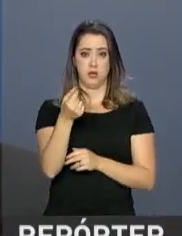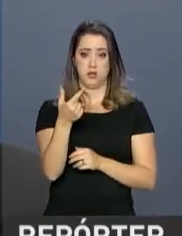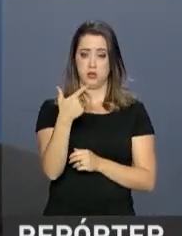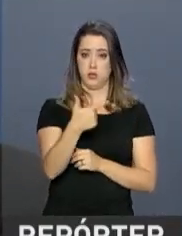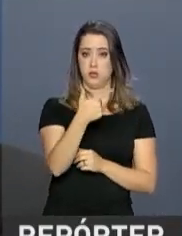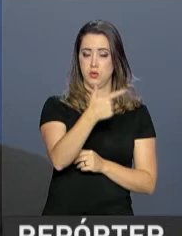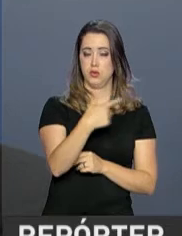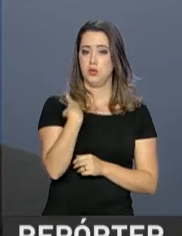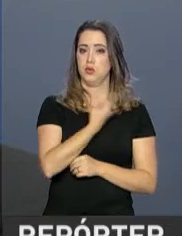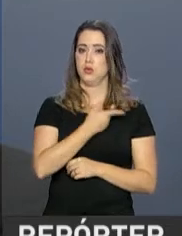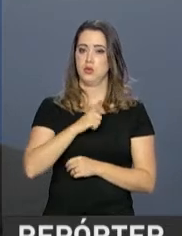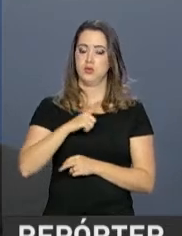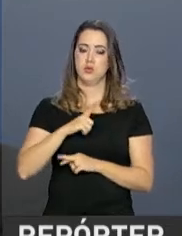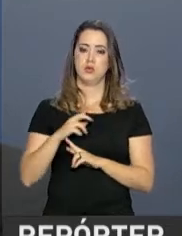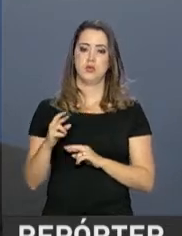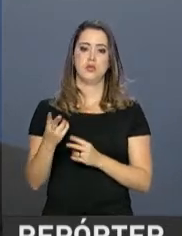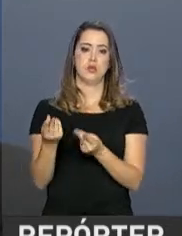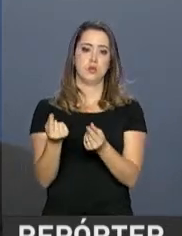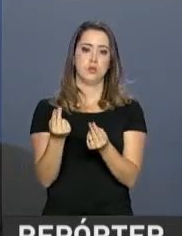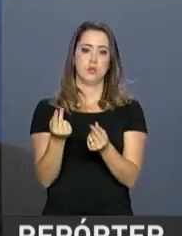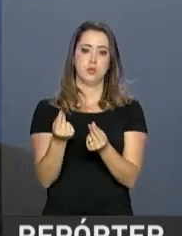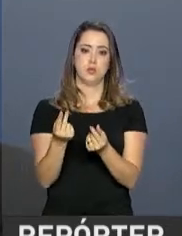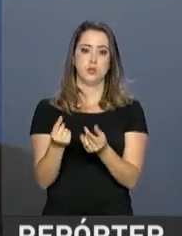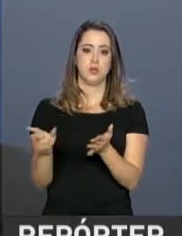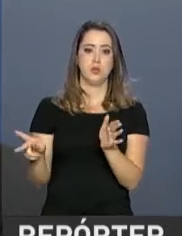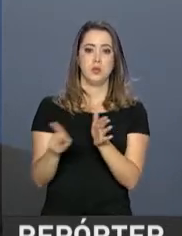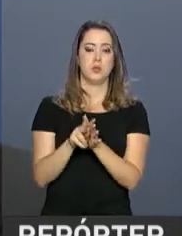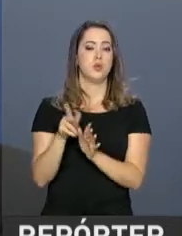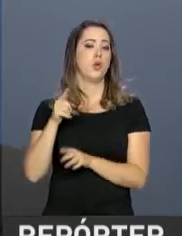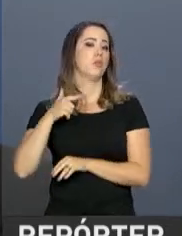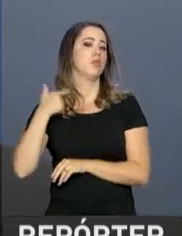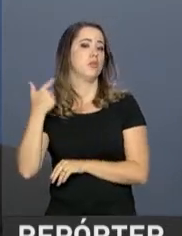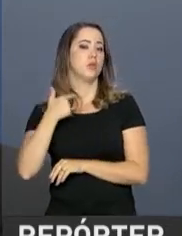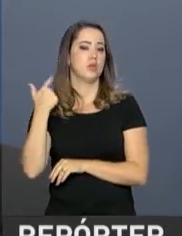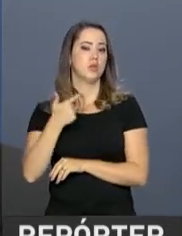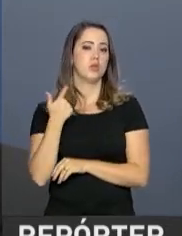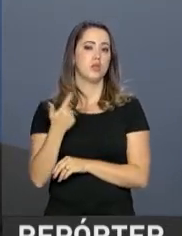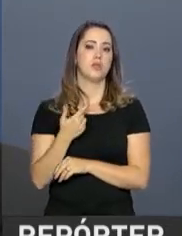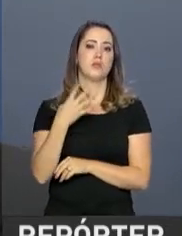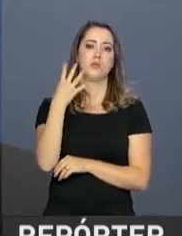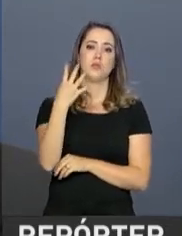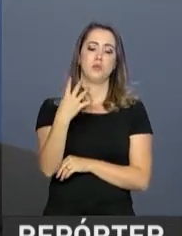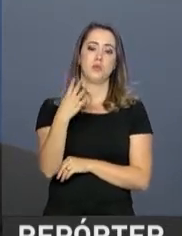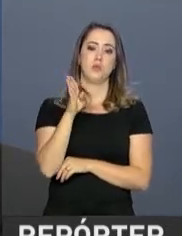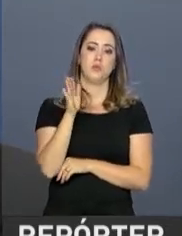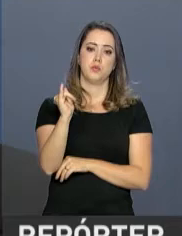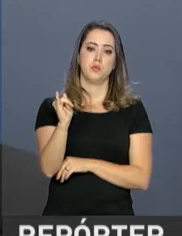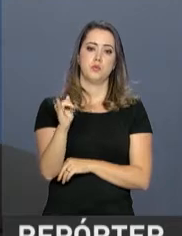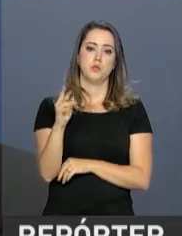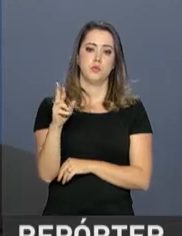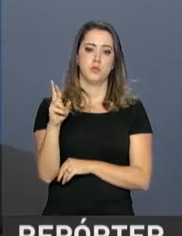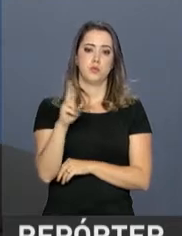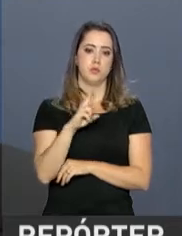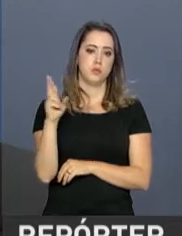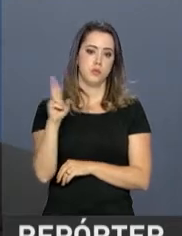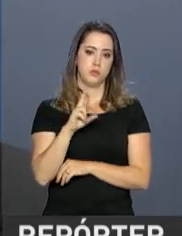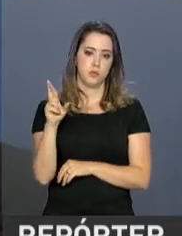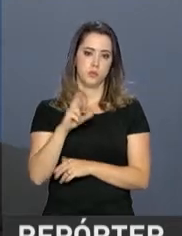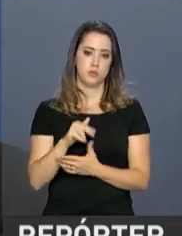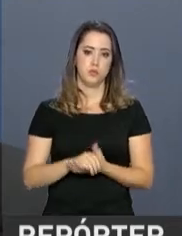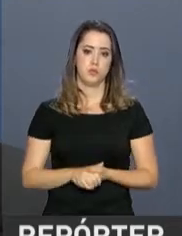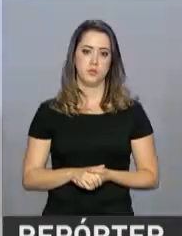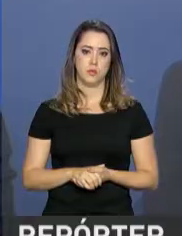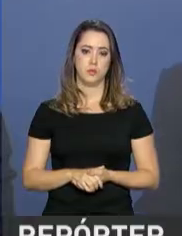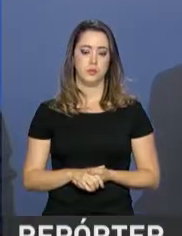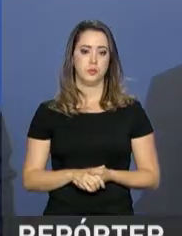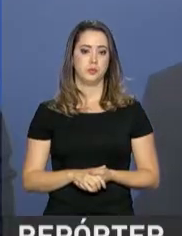recursos para o fundo nacional de segurança derivado da loterias esportivas de 4 bilhões e 300 milhões de